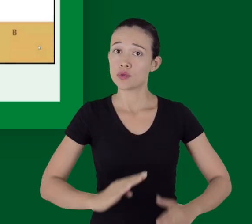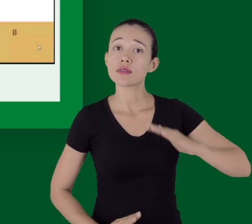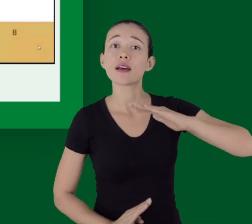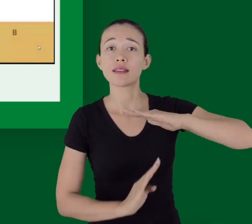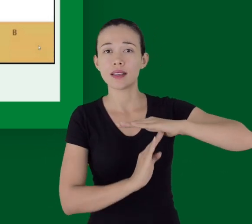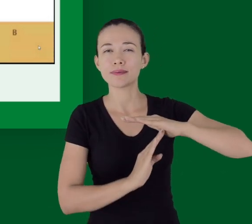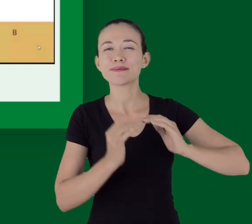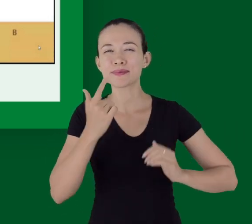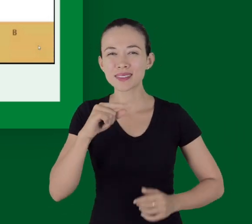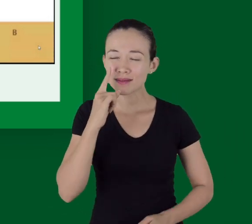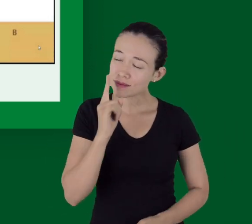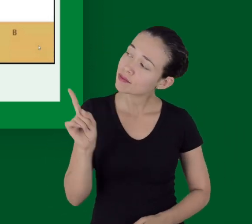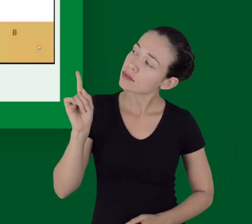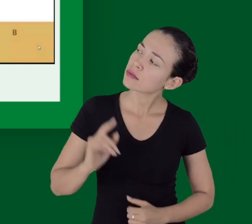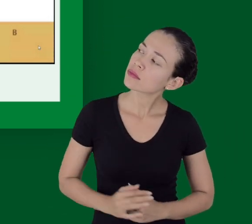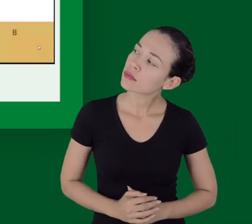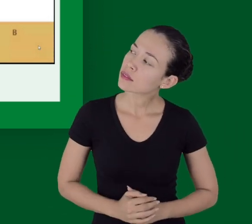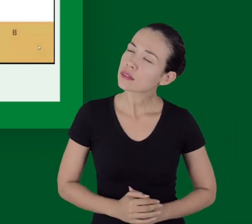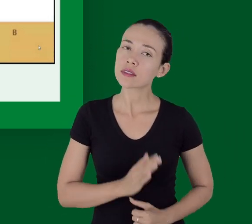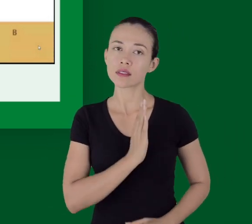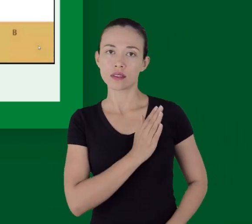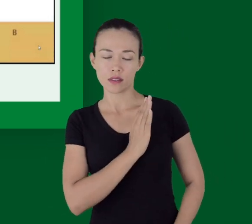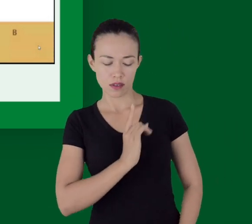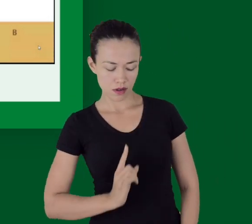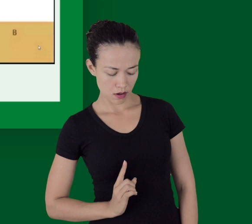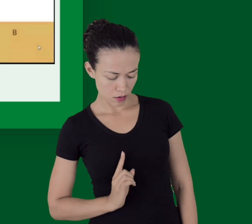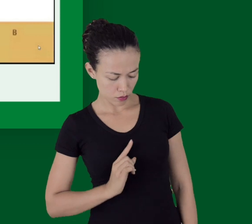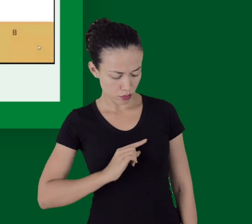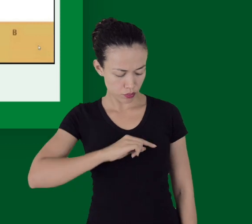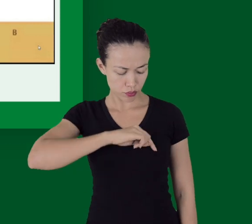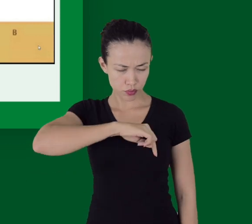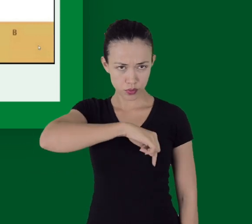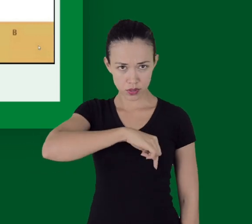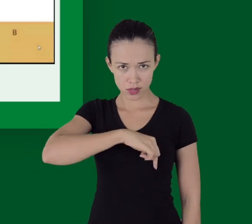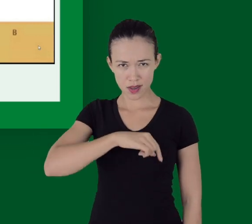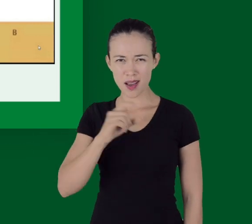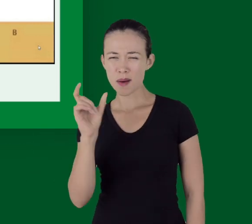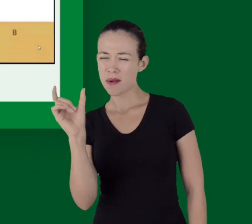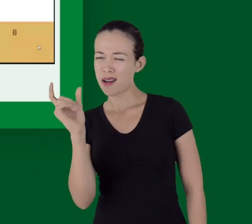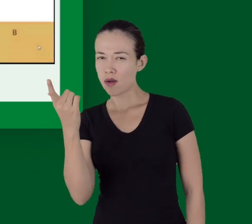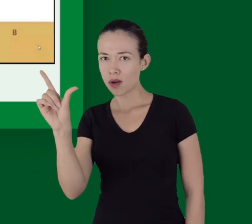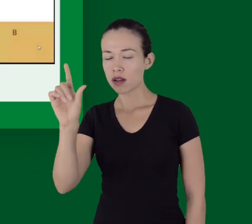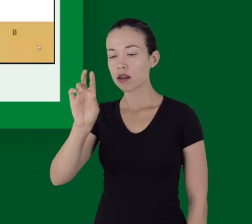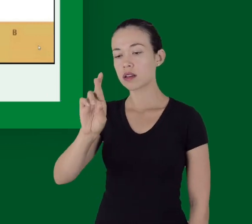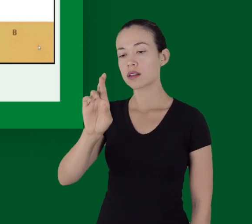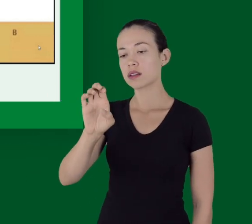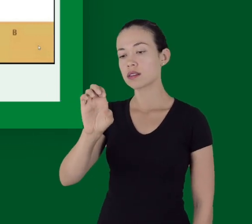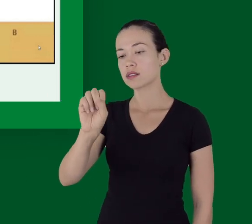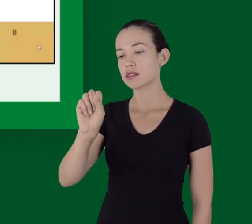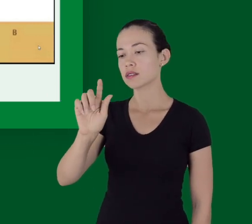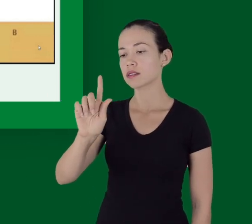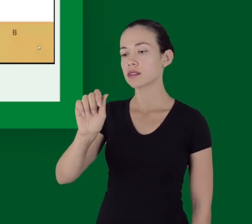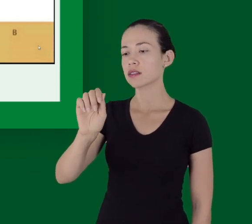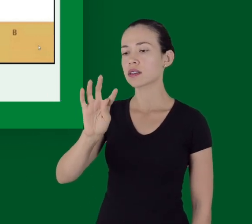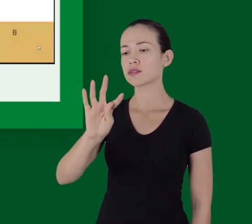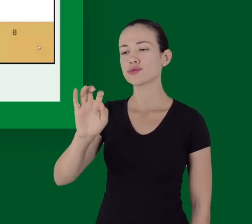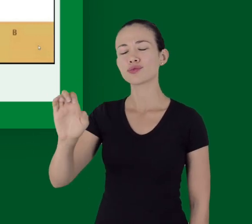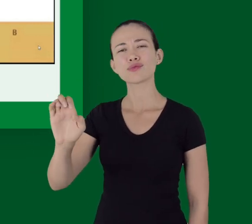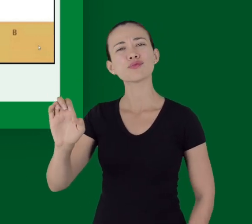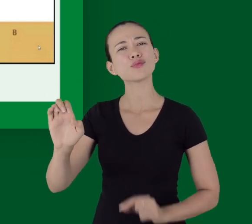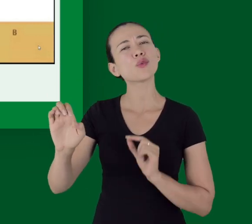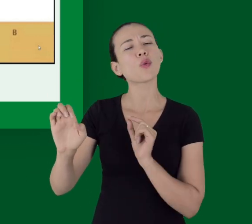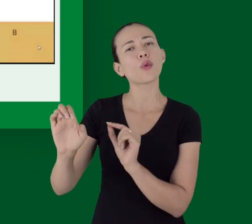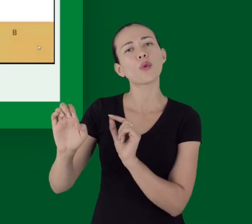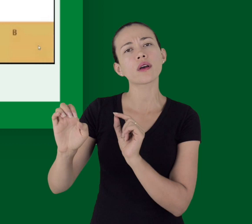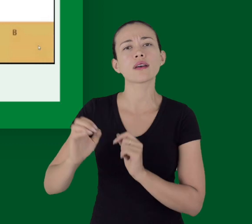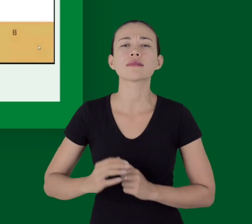que seria angioplastia de resgate? Angioplastia é fazer a angioplastia, né, colocar o balão ali,